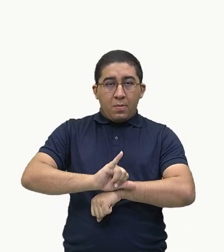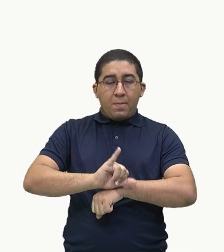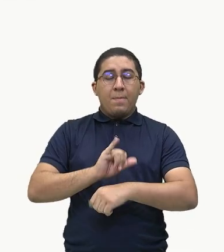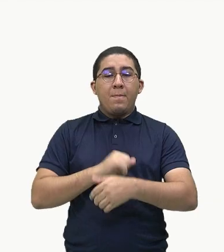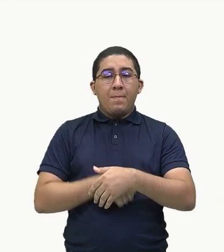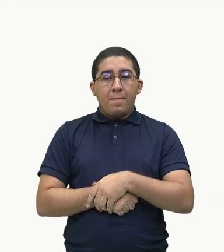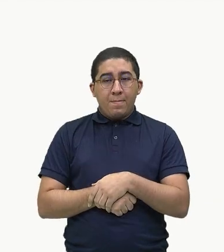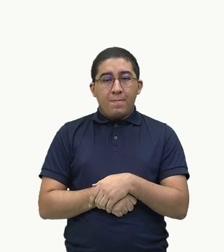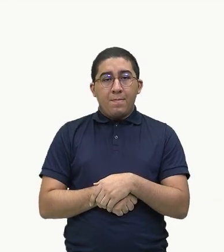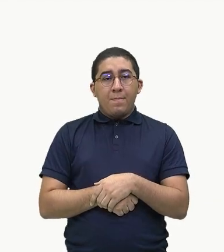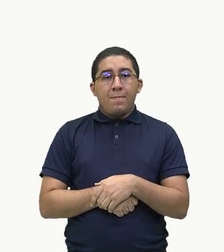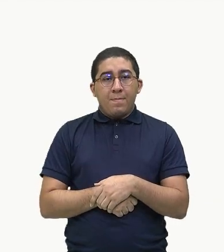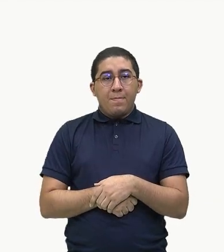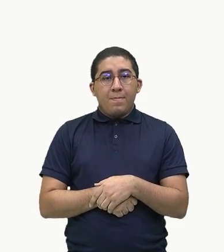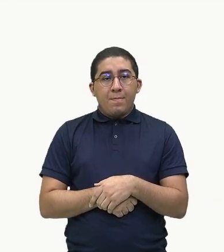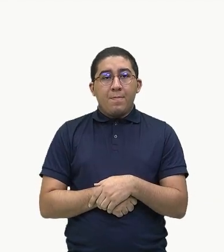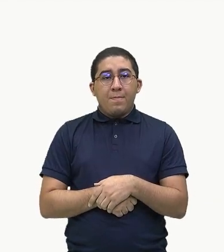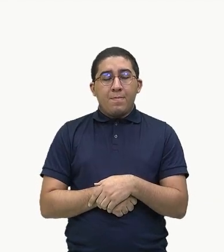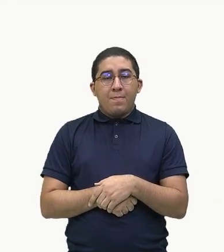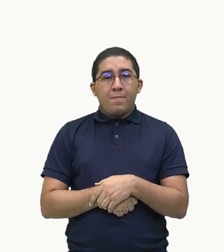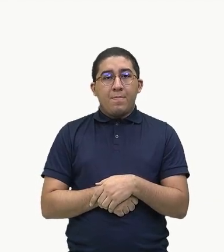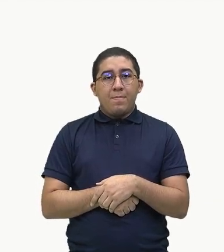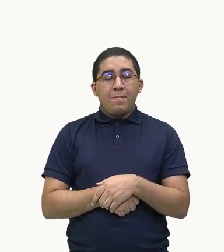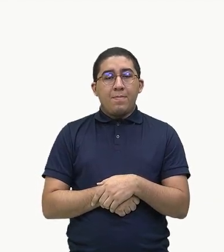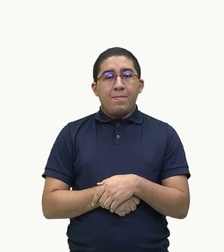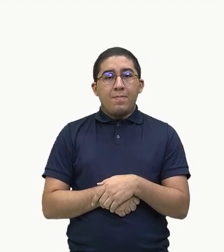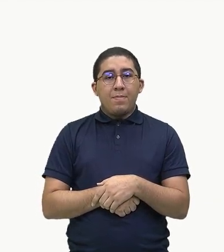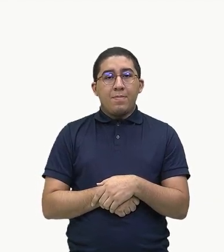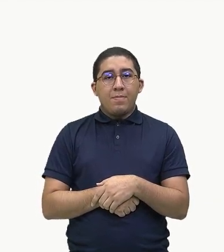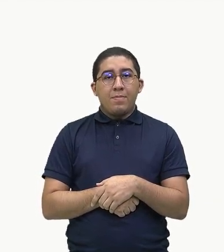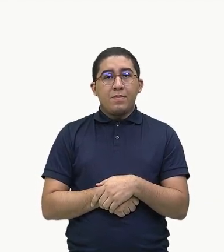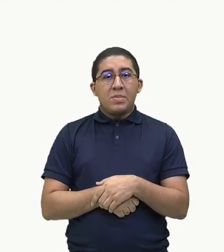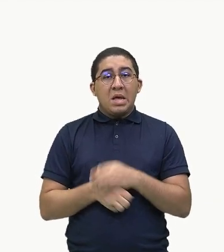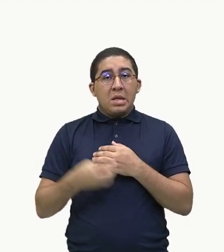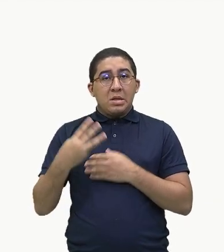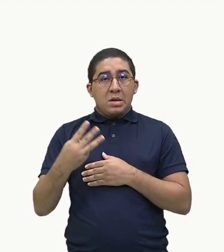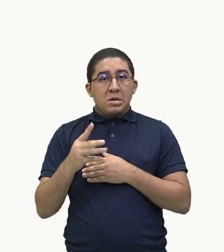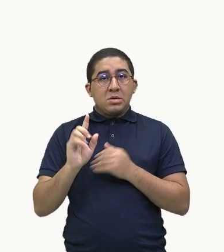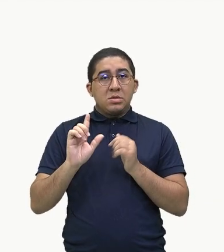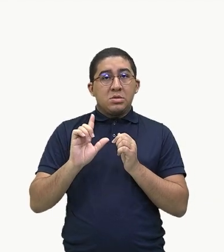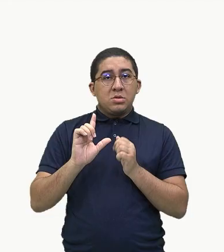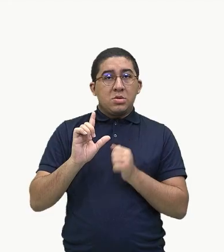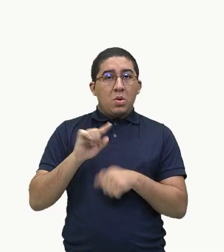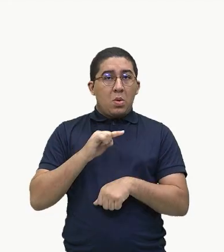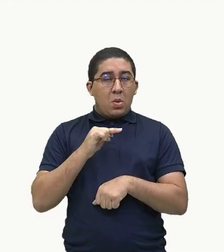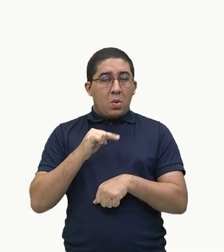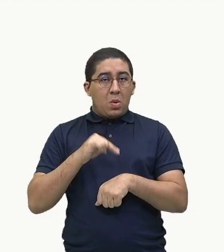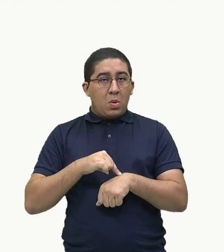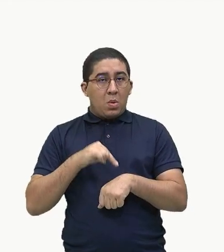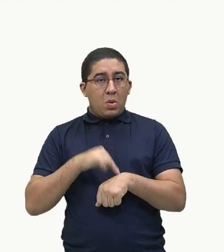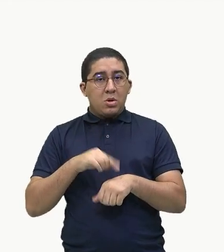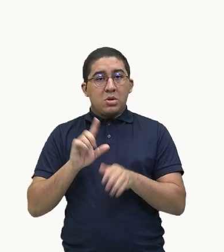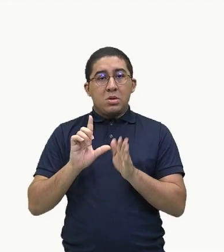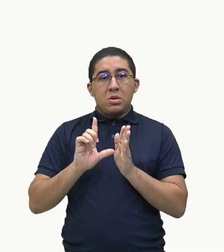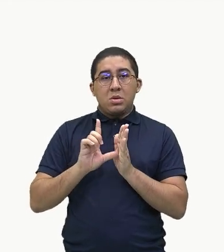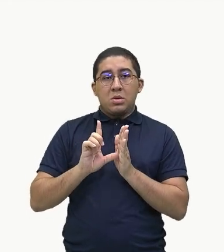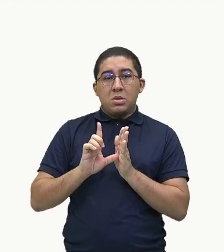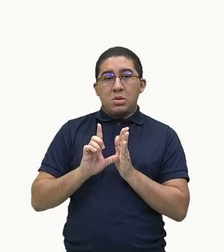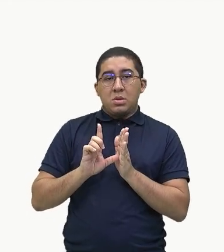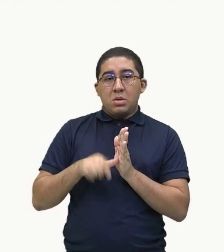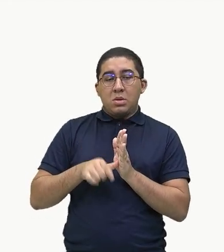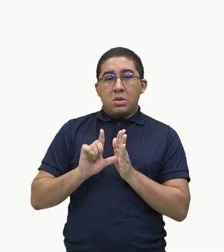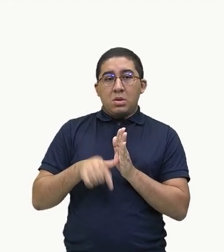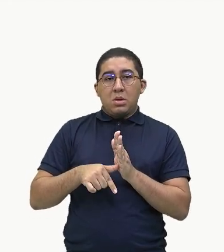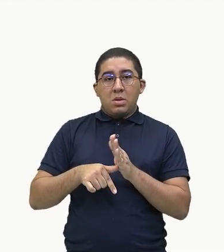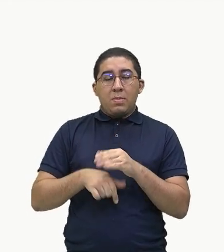esses estados, eles estão com 3 horas atrasadas em relação a Londres. Então, se